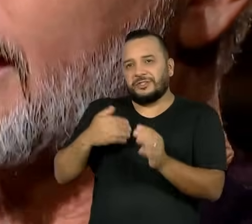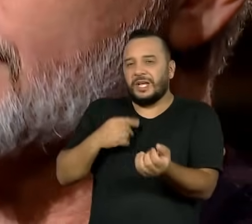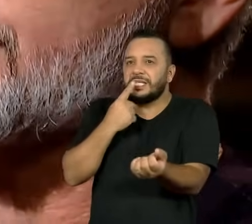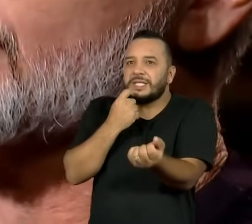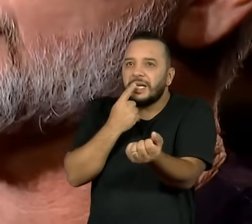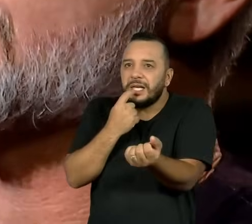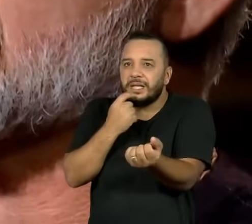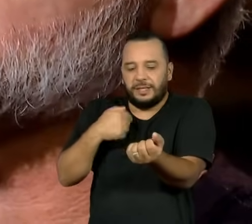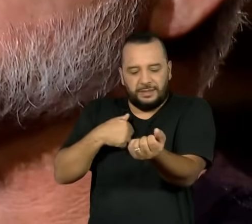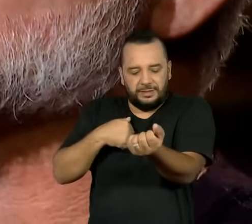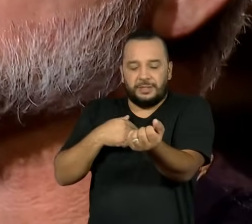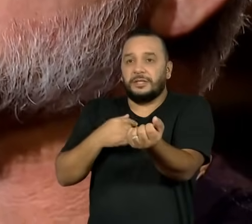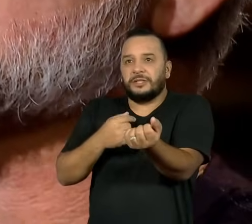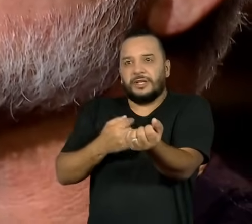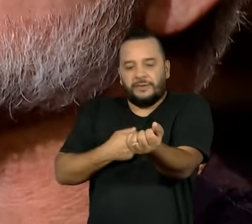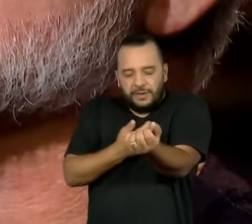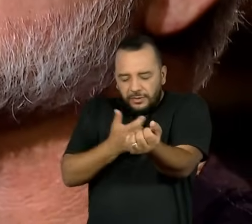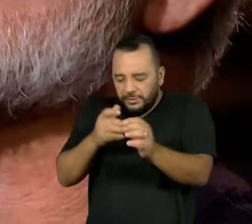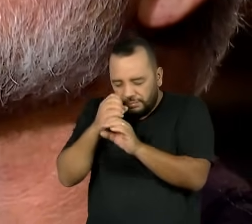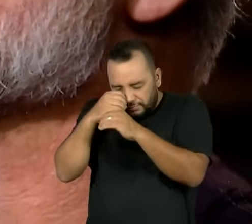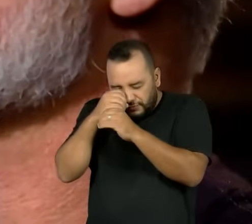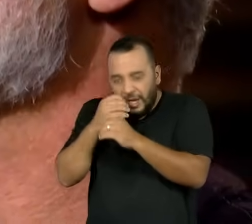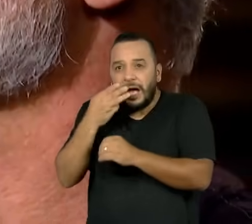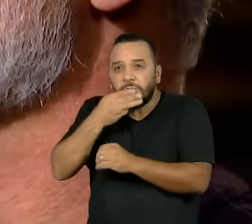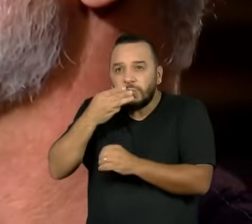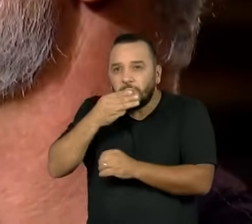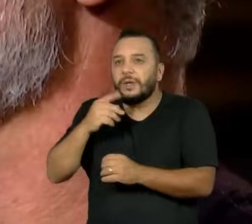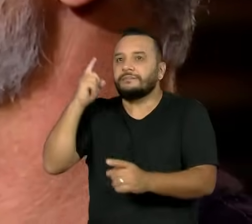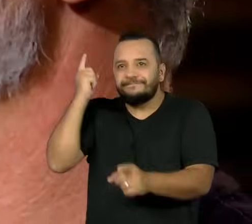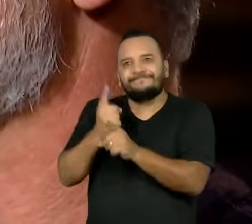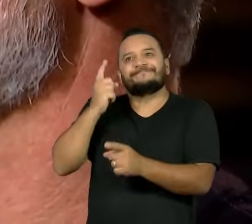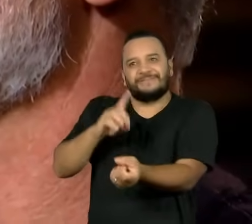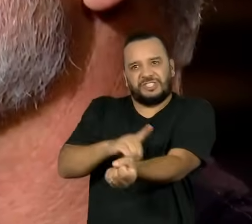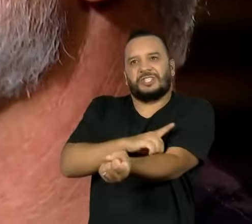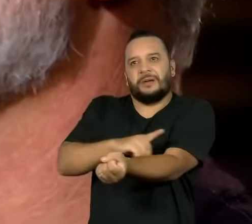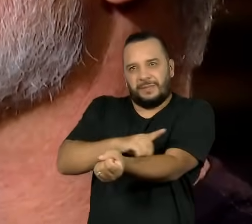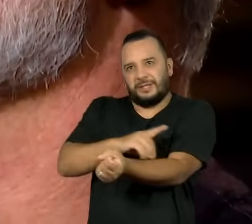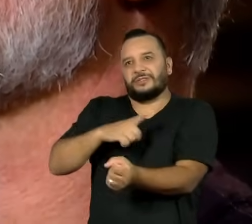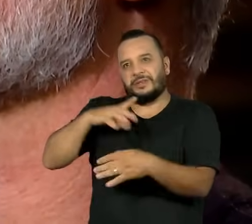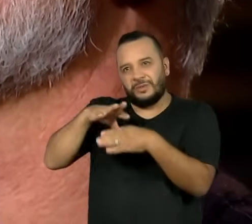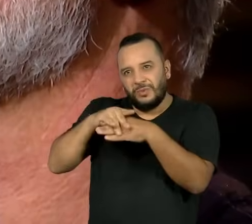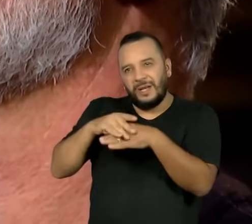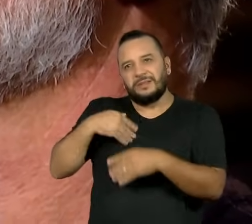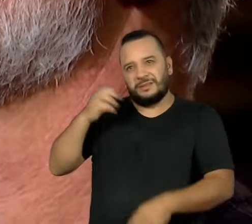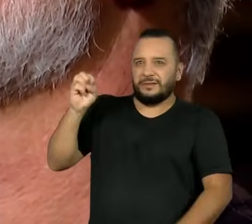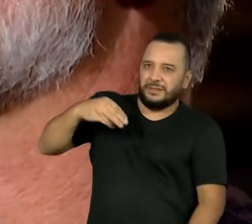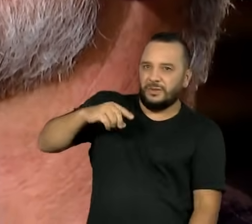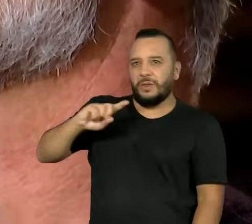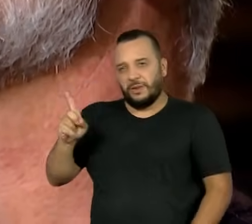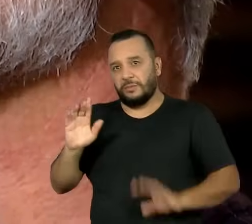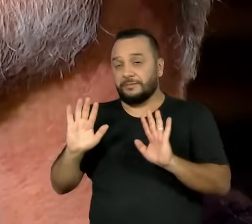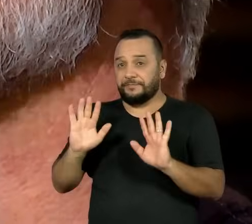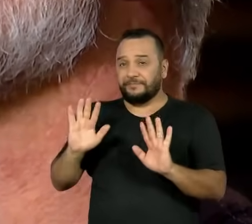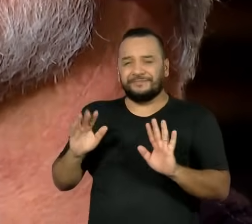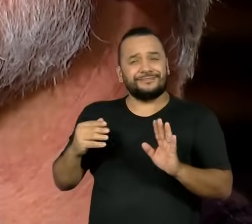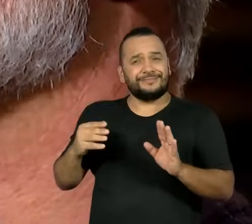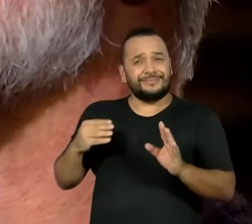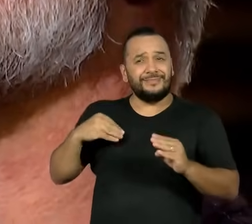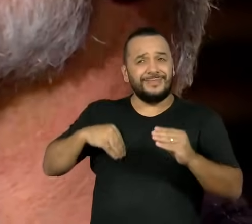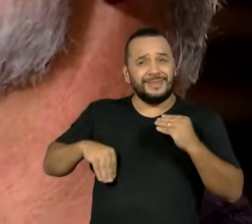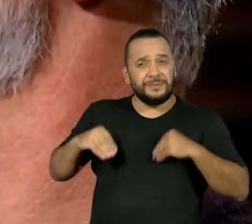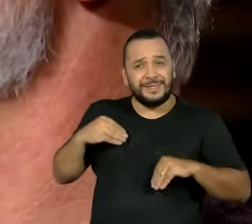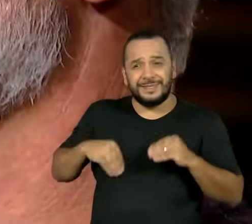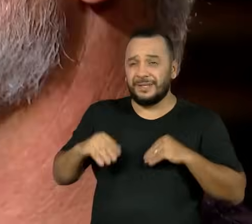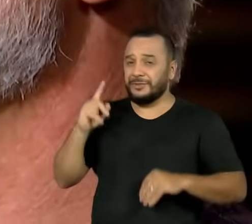lá, mede a quantidade de glicose que tem no sangue e com isso a gente consegue dizer se o paciente tem diabetes ou não. O paciente com depressão, ele